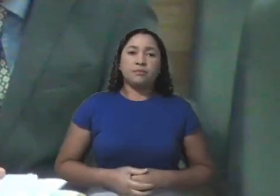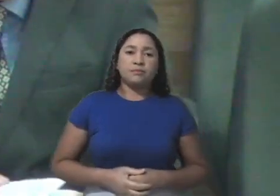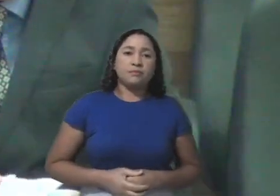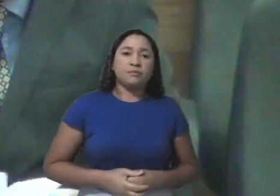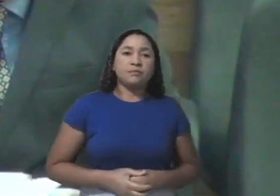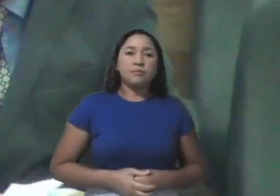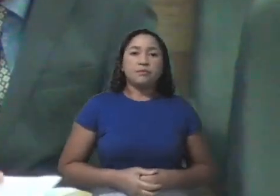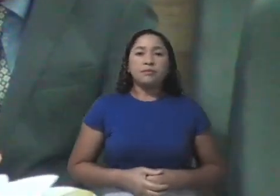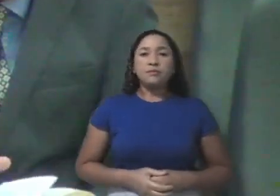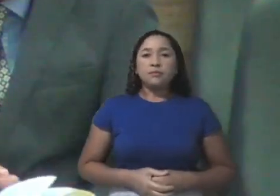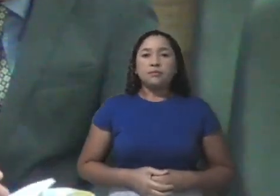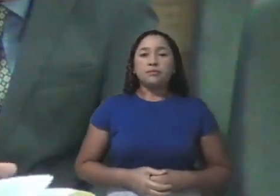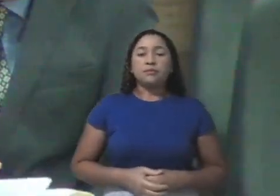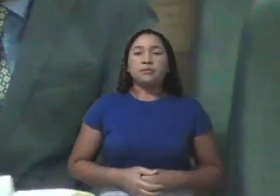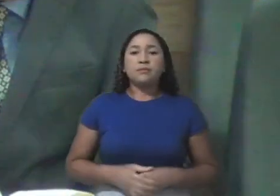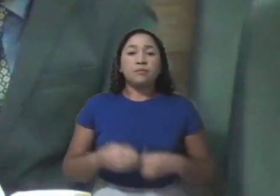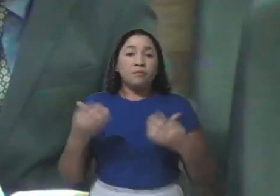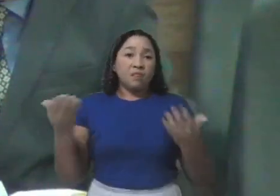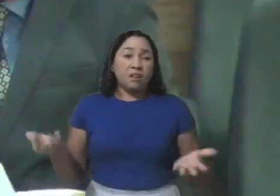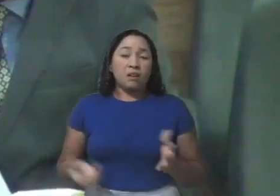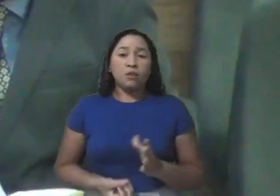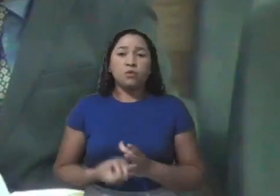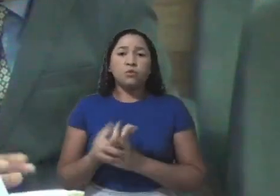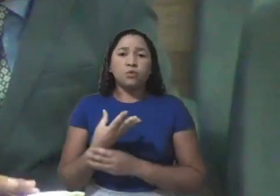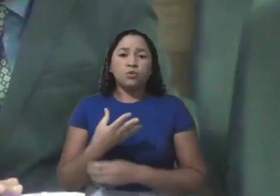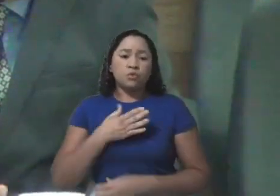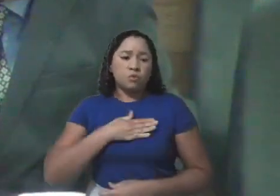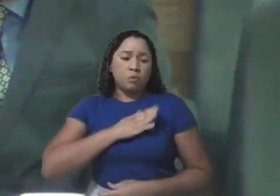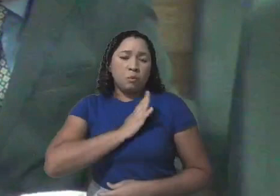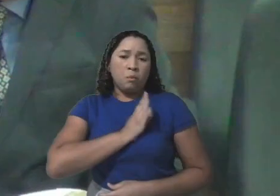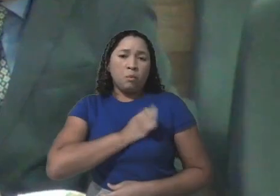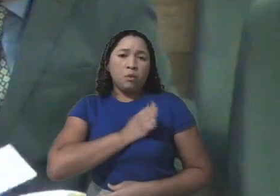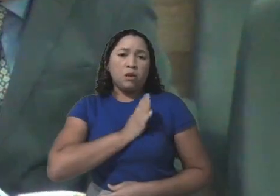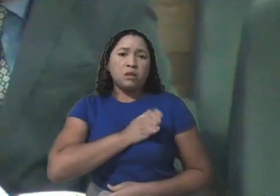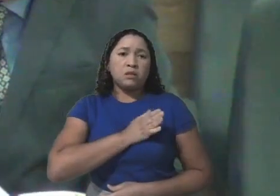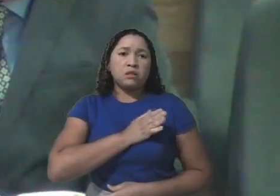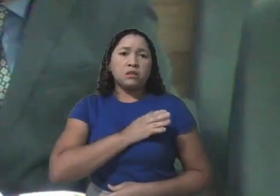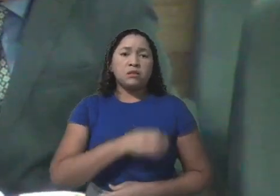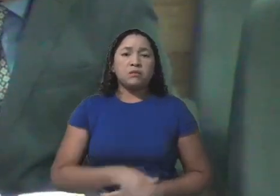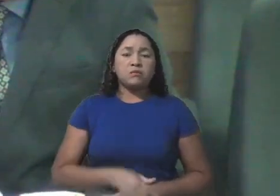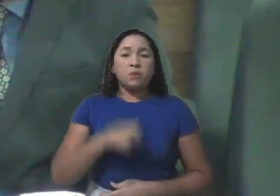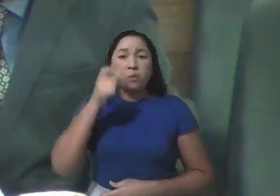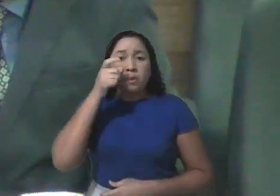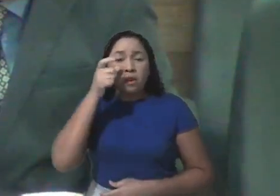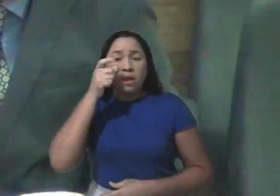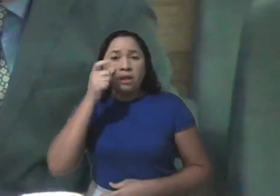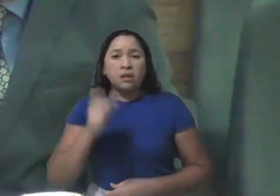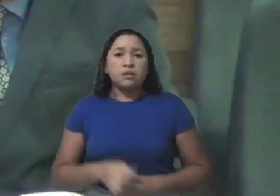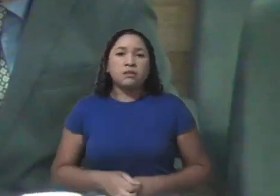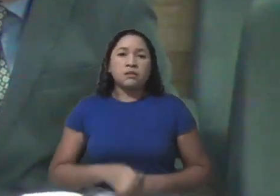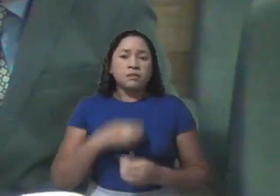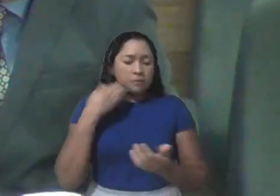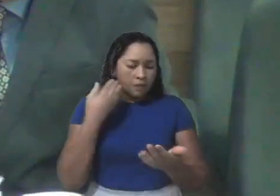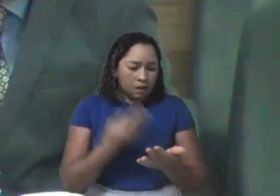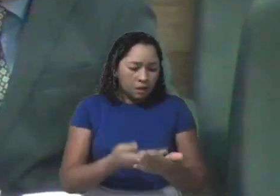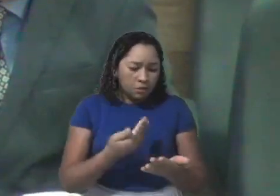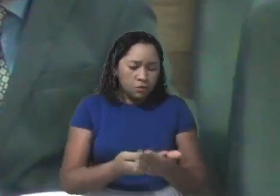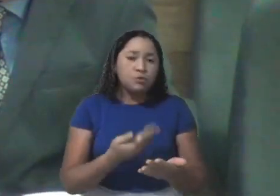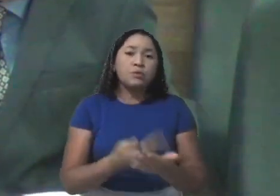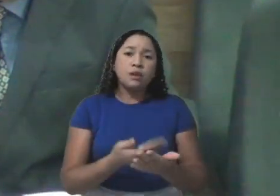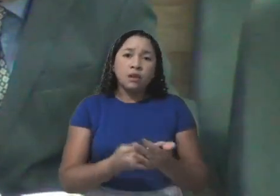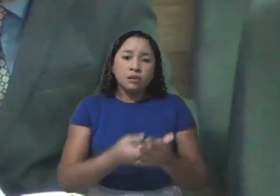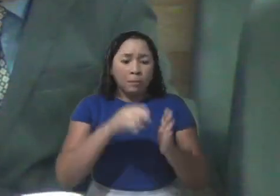Então, surgiu em meu coração o interesse de estudar esses assuntos,